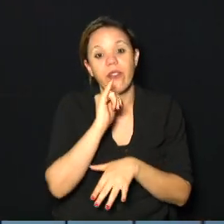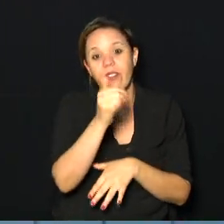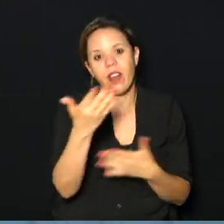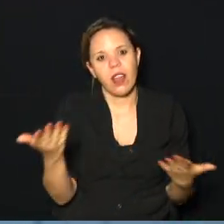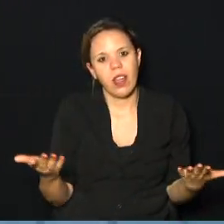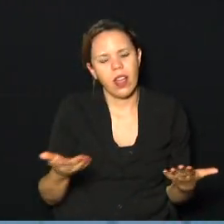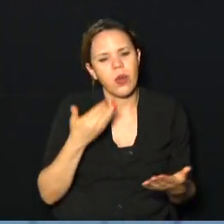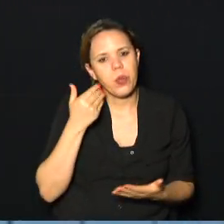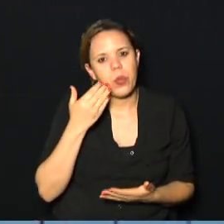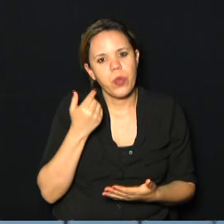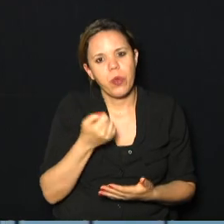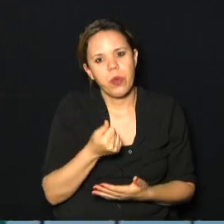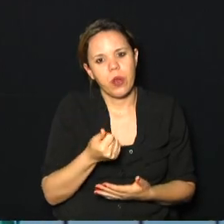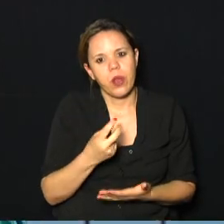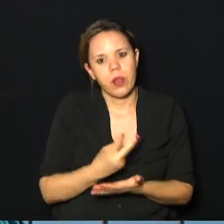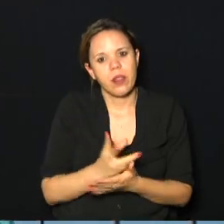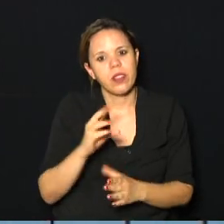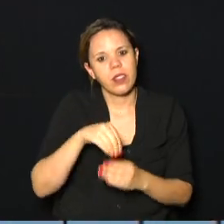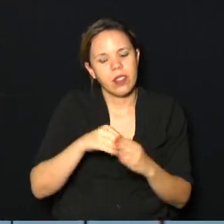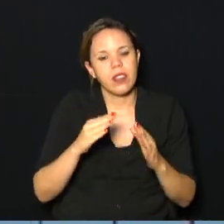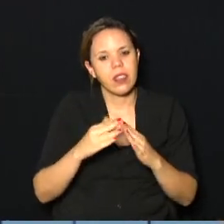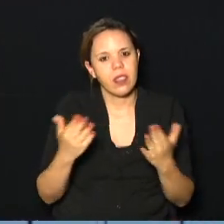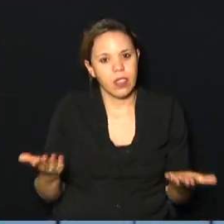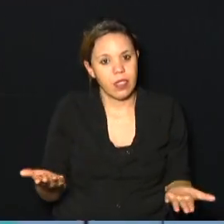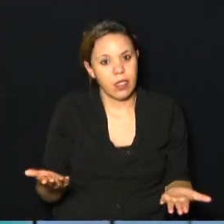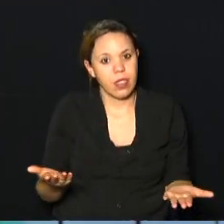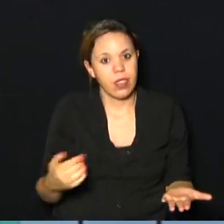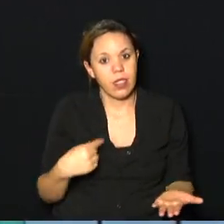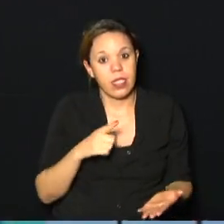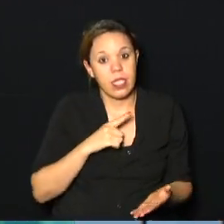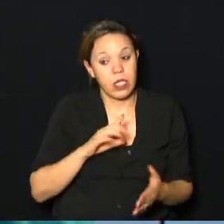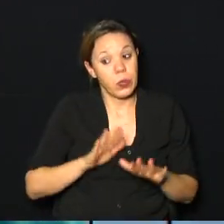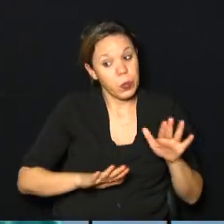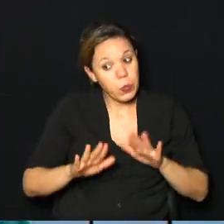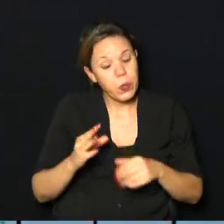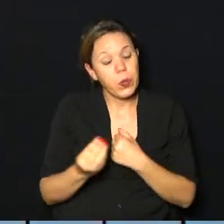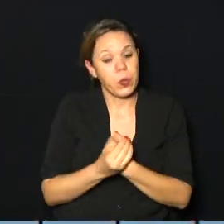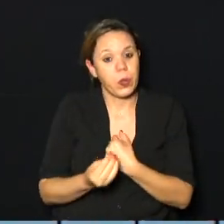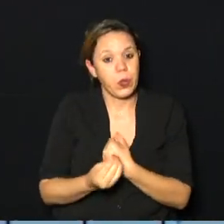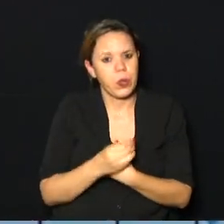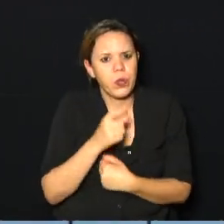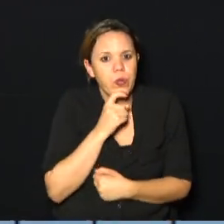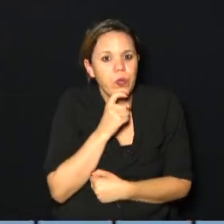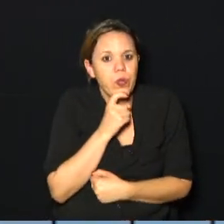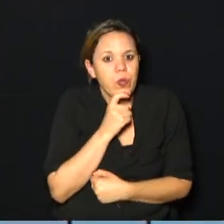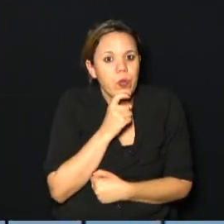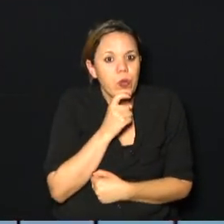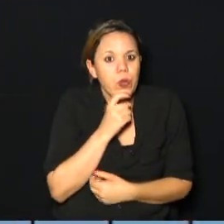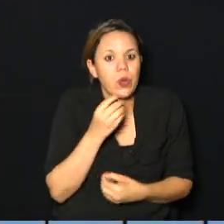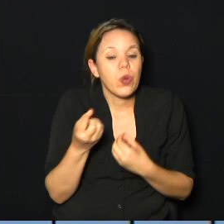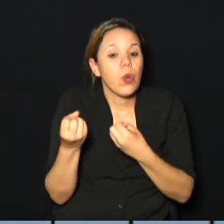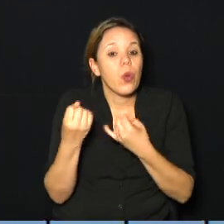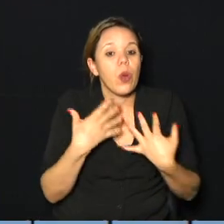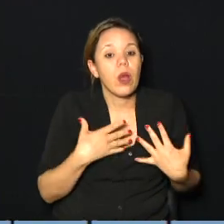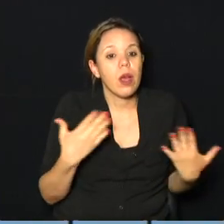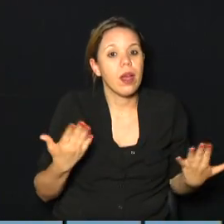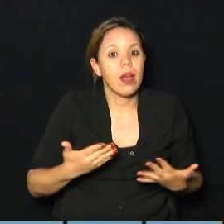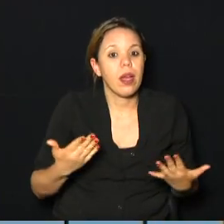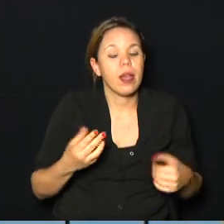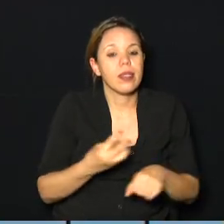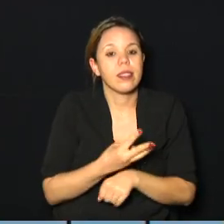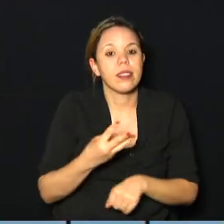hein? Aproveitou um pouquinho mesmo dentro de casa? A gente tem que se cuidar, né? Tá friozinho. Conta pra mim agora